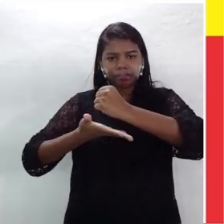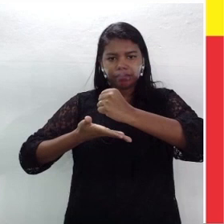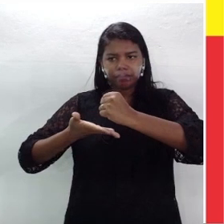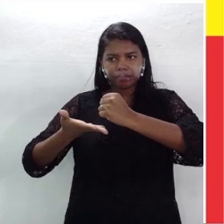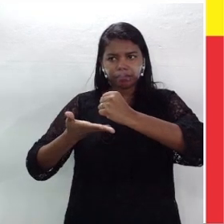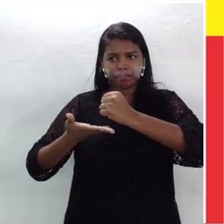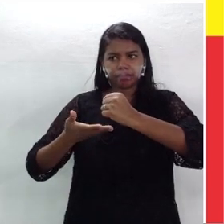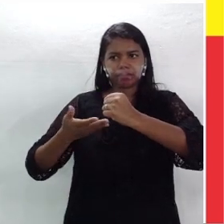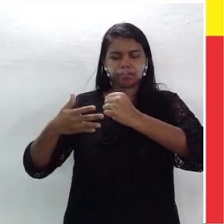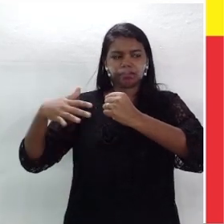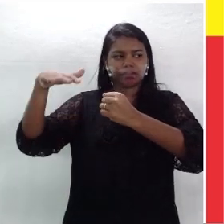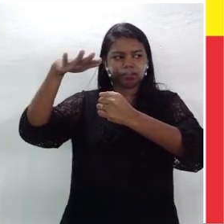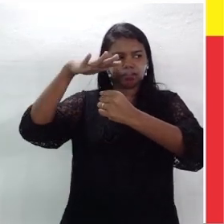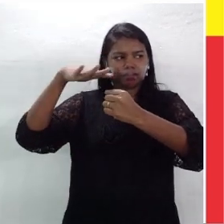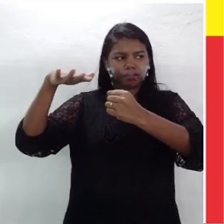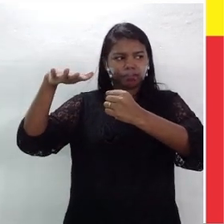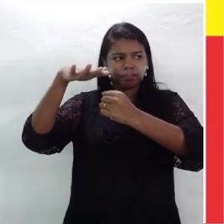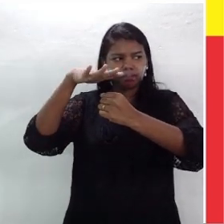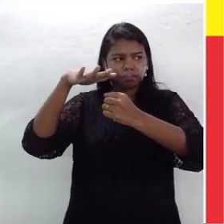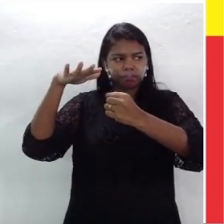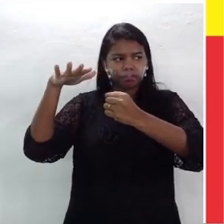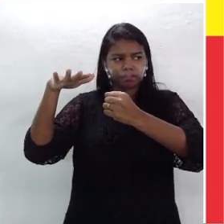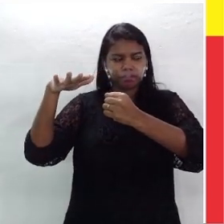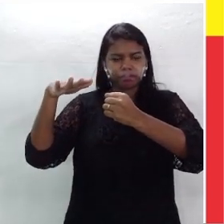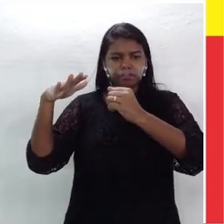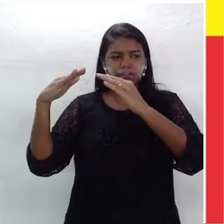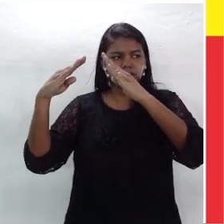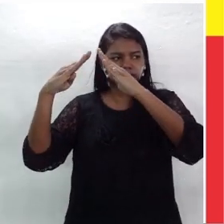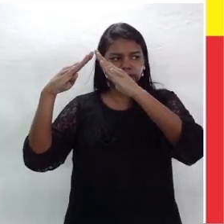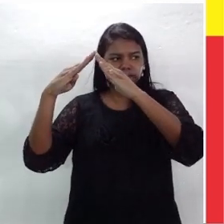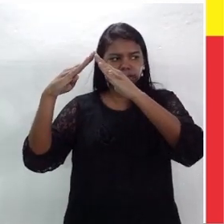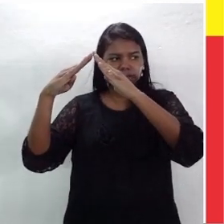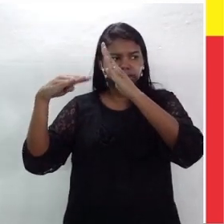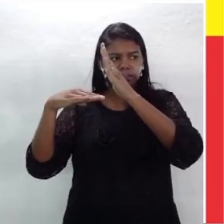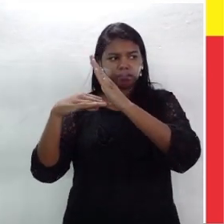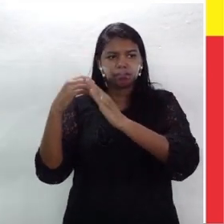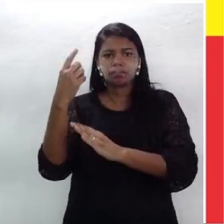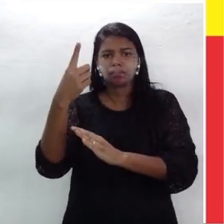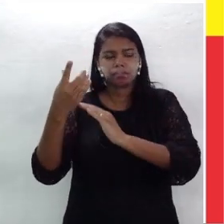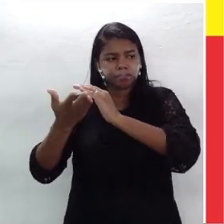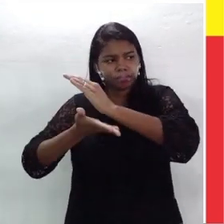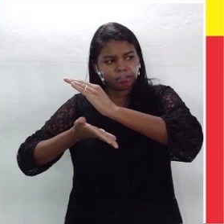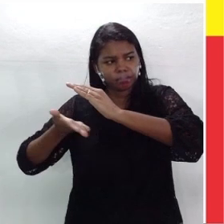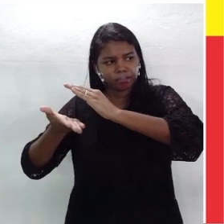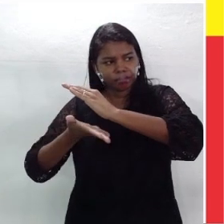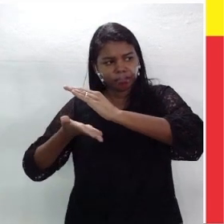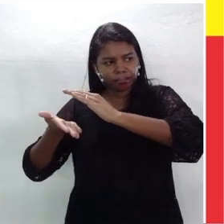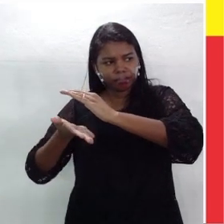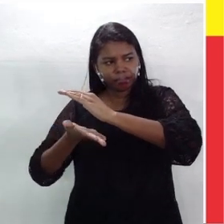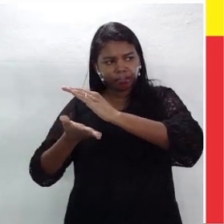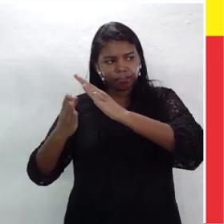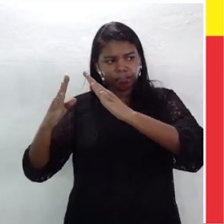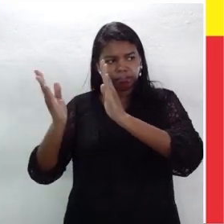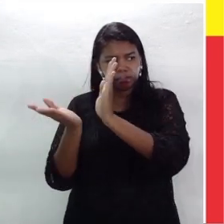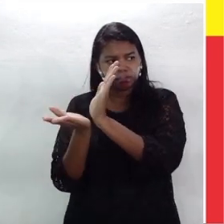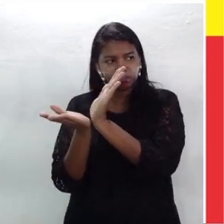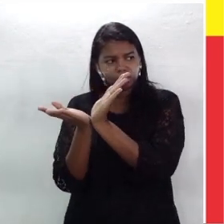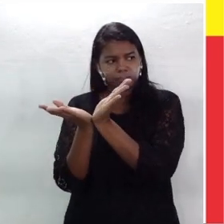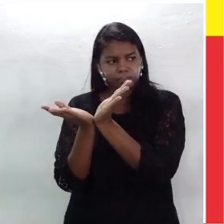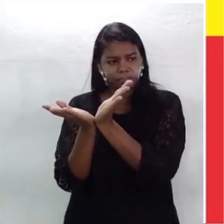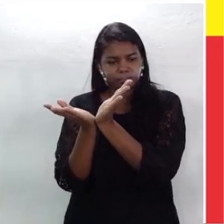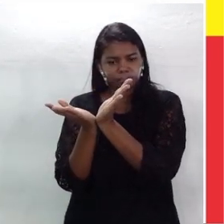inferior e base superior. Já a pirâmide ela só tem uma base, que é a base inferior, é onde ela